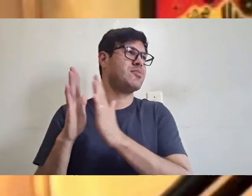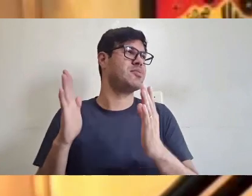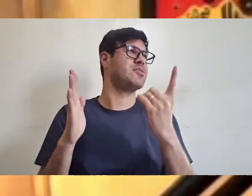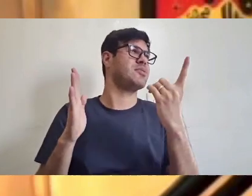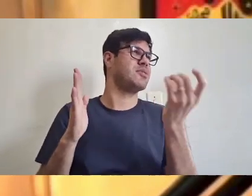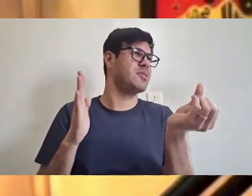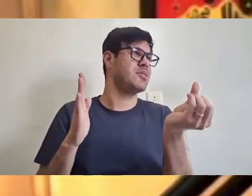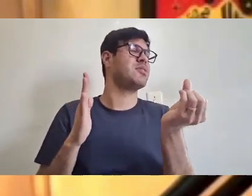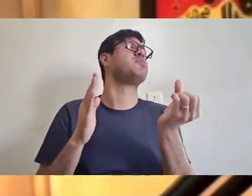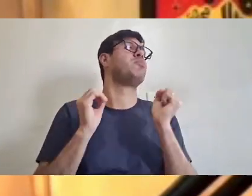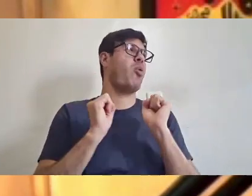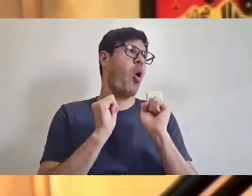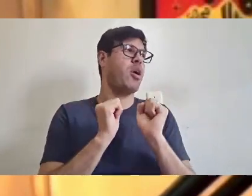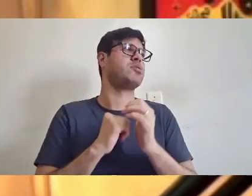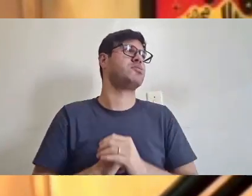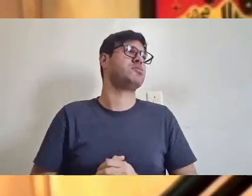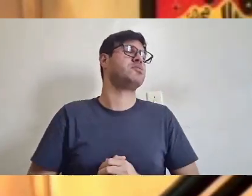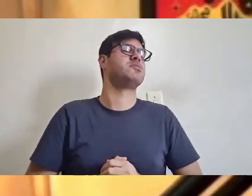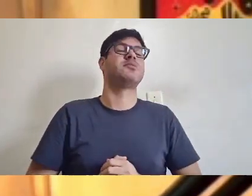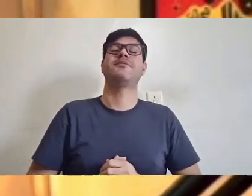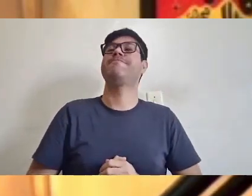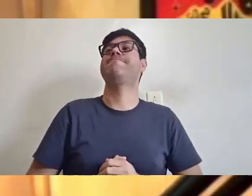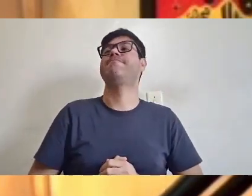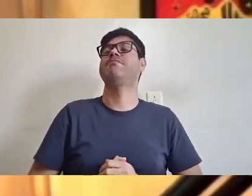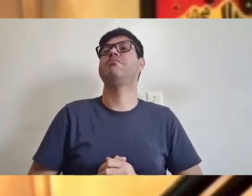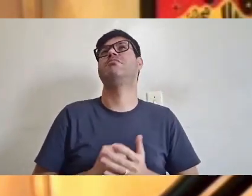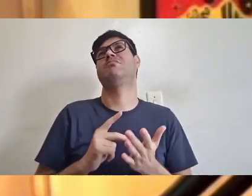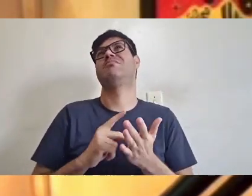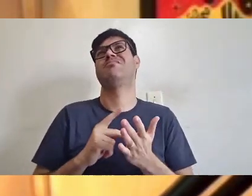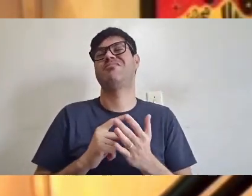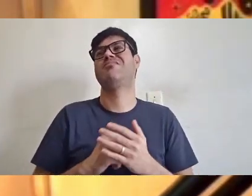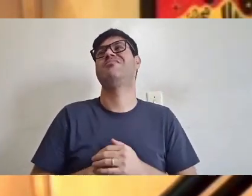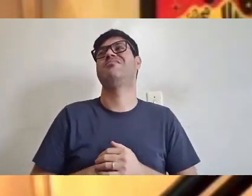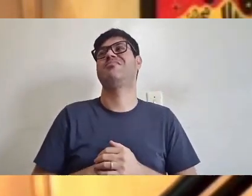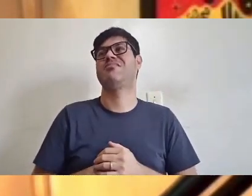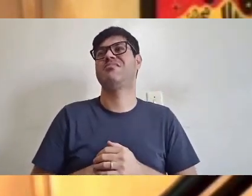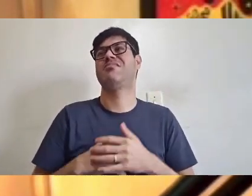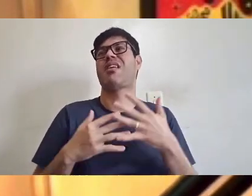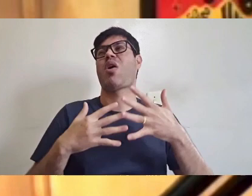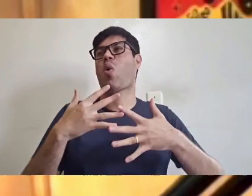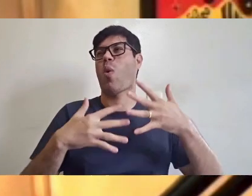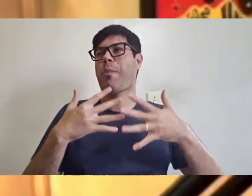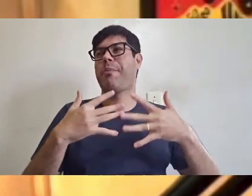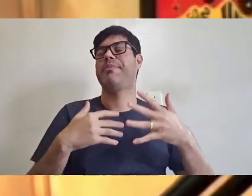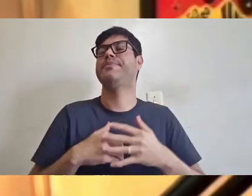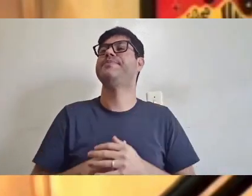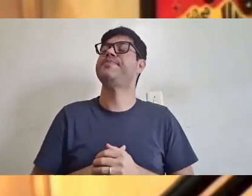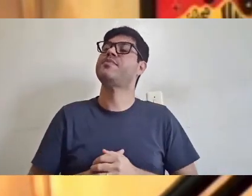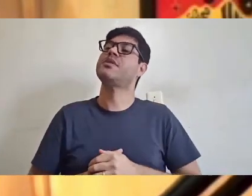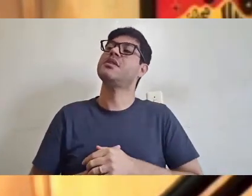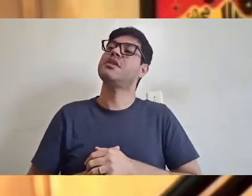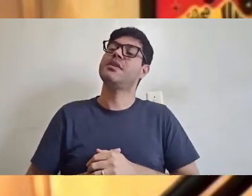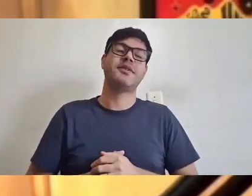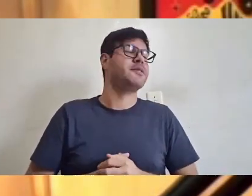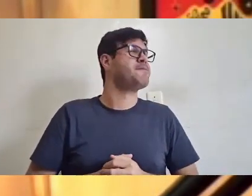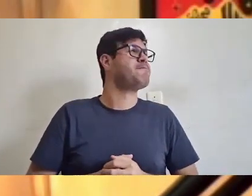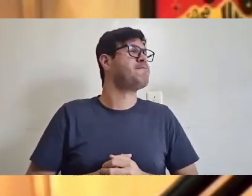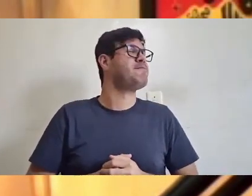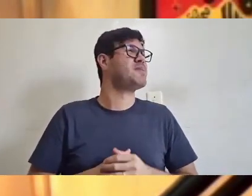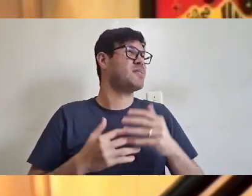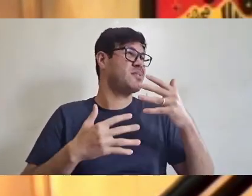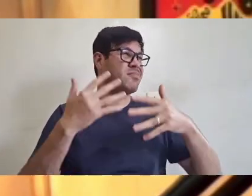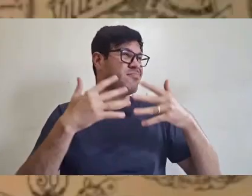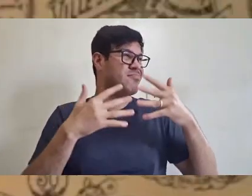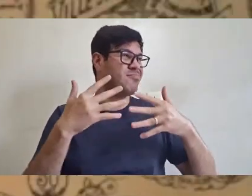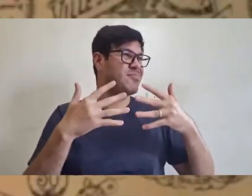jovem aprendiz que pode, já complicou um pouco essa história. Já complicou muito, né? Bom, Pedro, aí você... Não é que complicou,